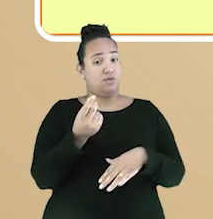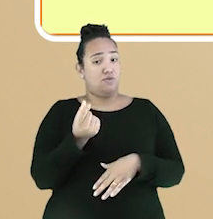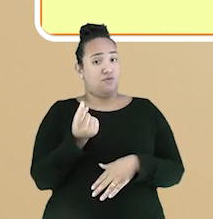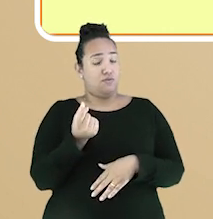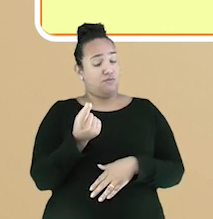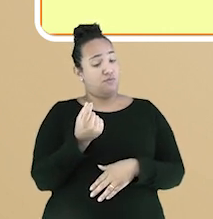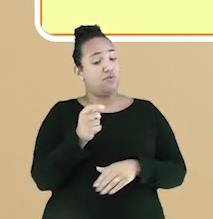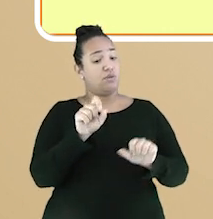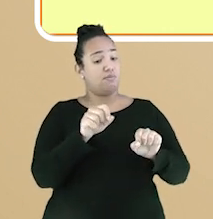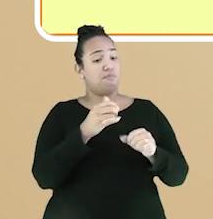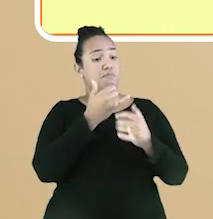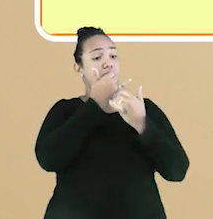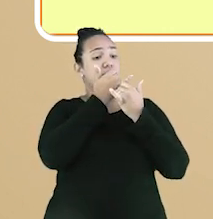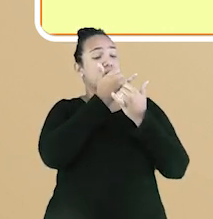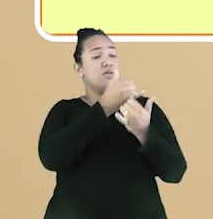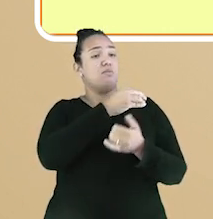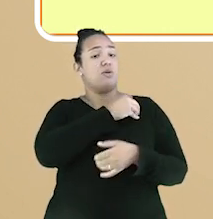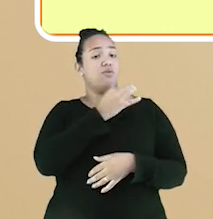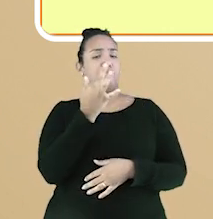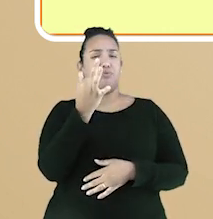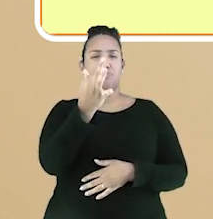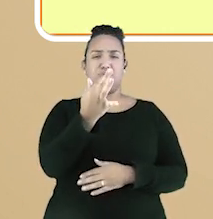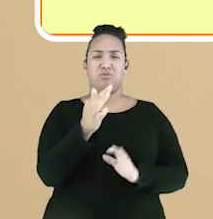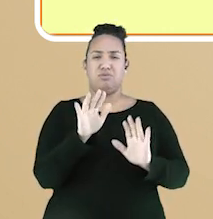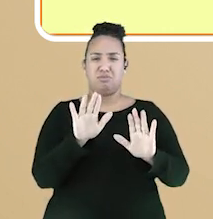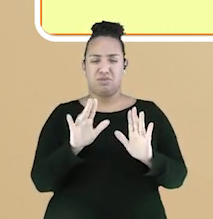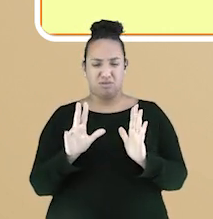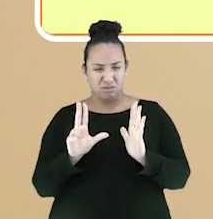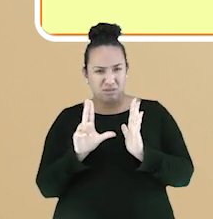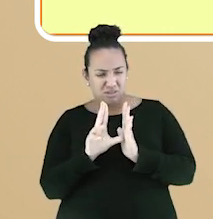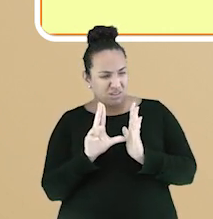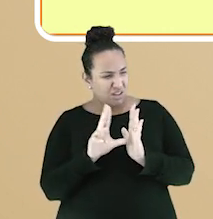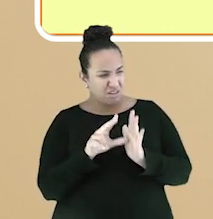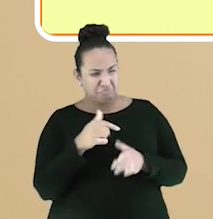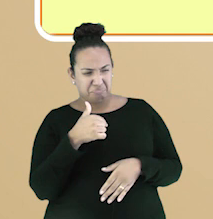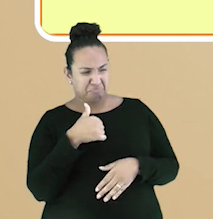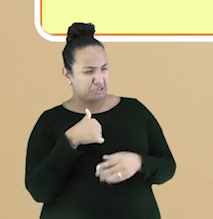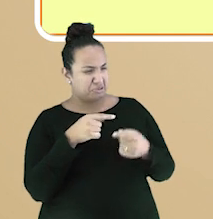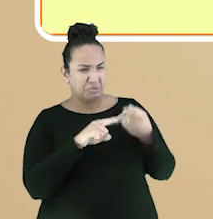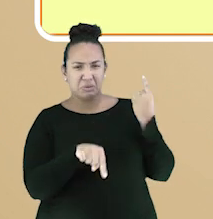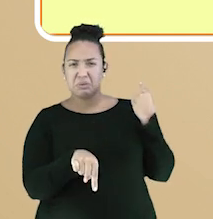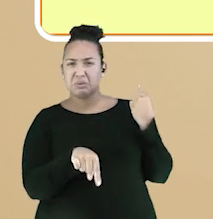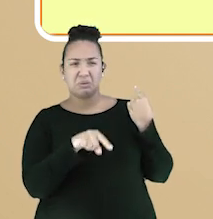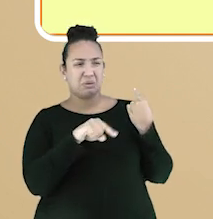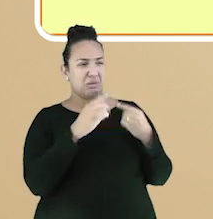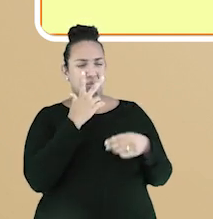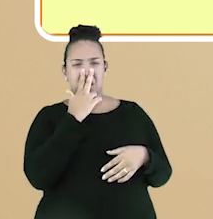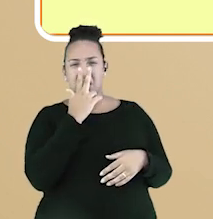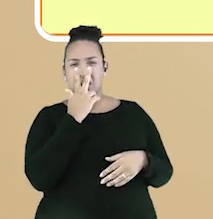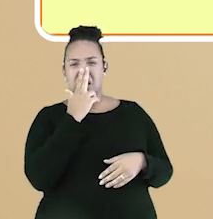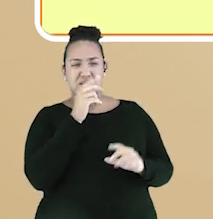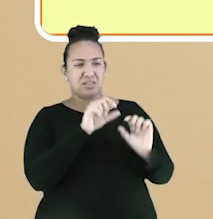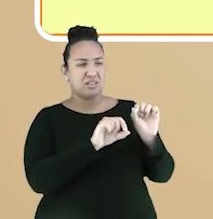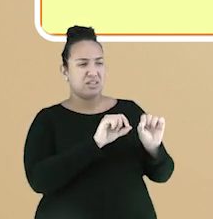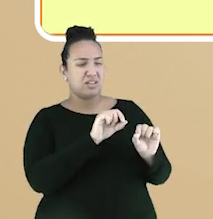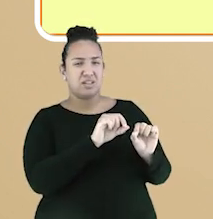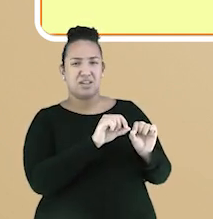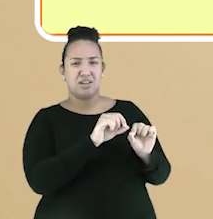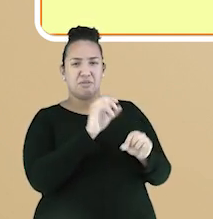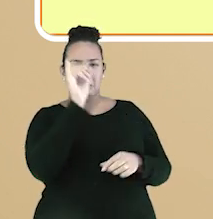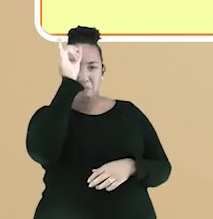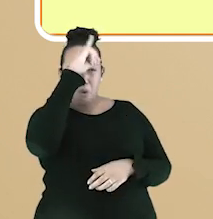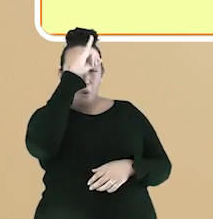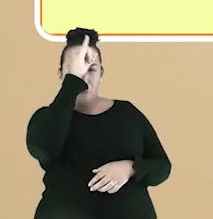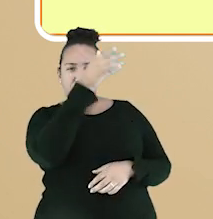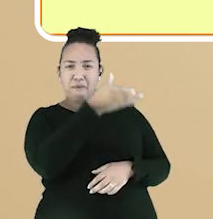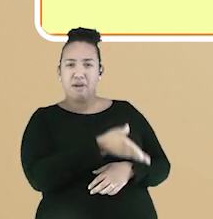pecados futuros. Alegando que essa prática era uma forma da igreja levar vantagens sobre os fiéis e condenando também outras